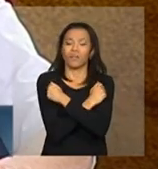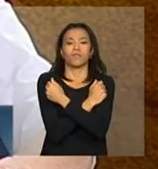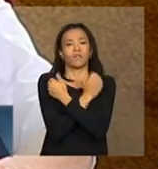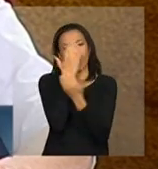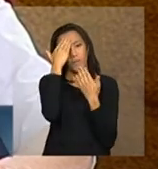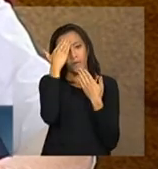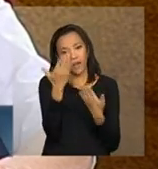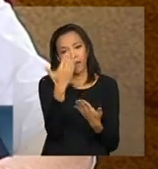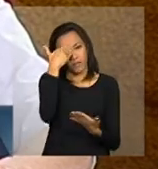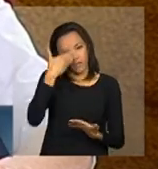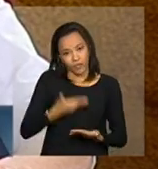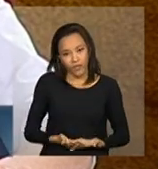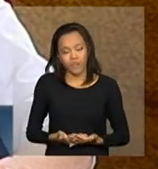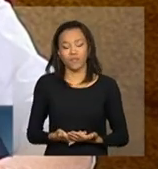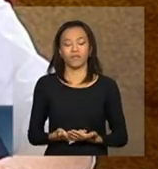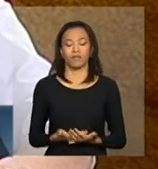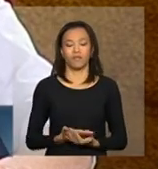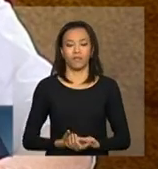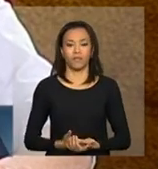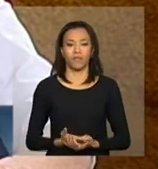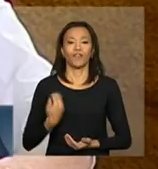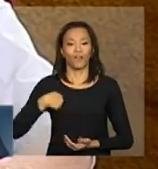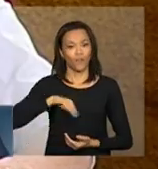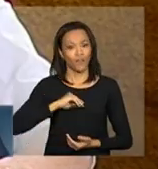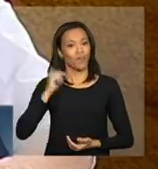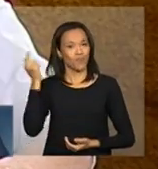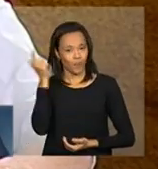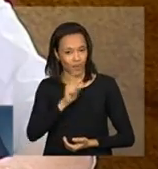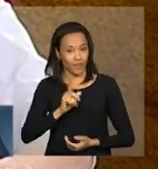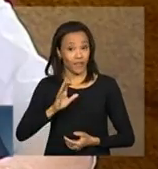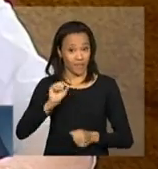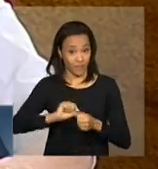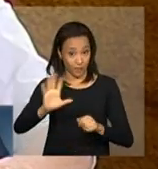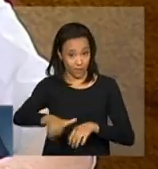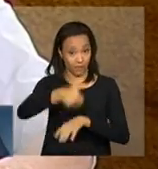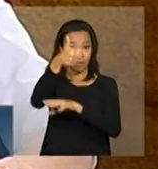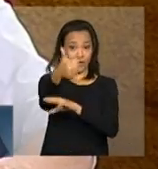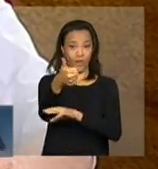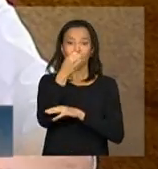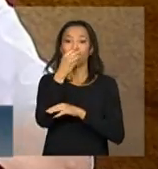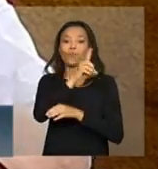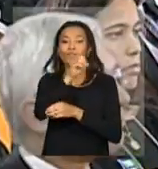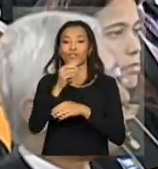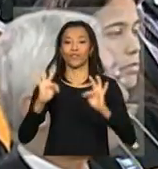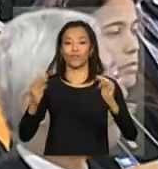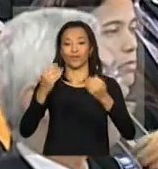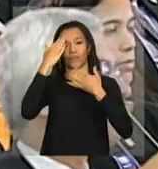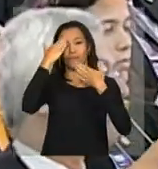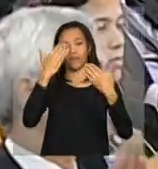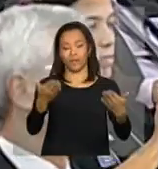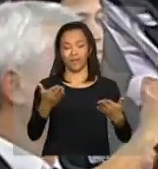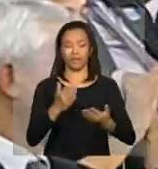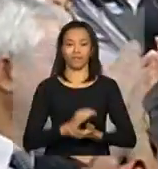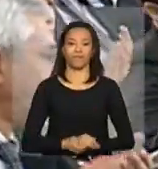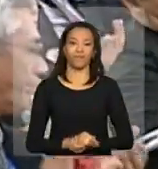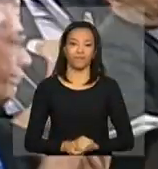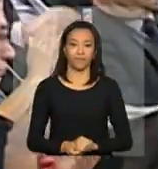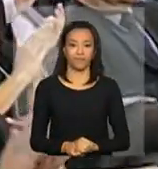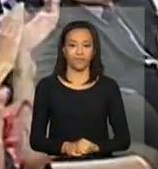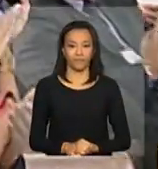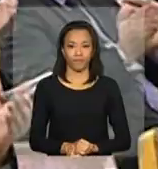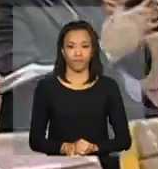pela confiança, né? E vamos tentar fazer o melhor. Um bom dia a todos. Obrigada.